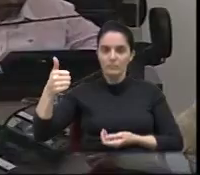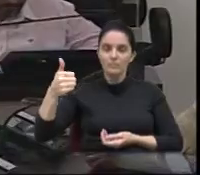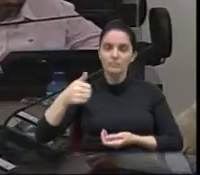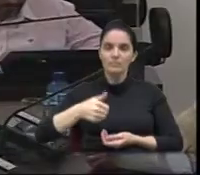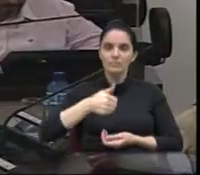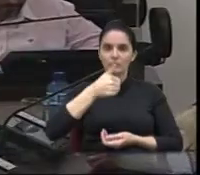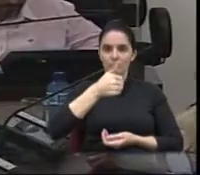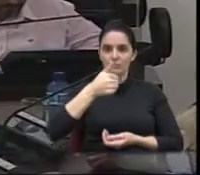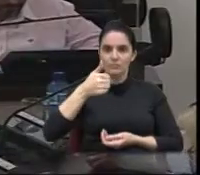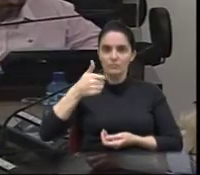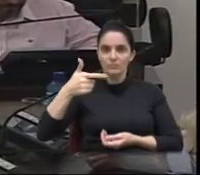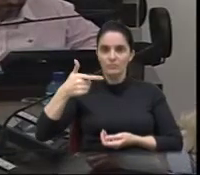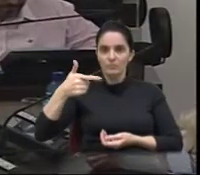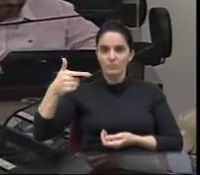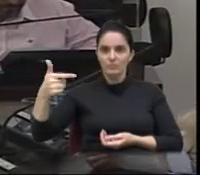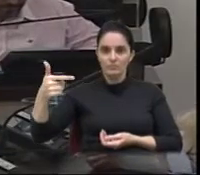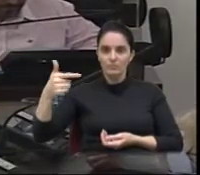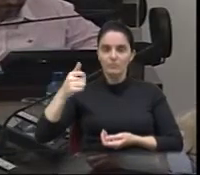1121/17,